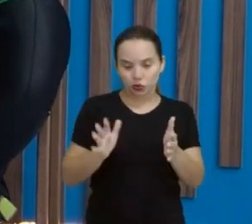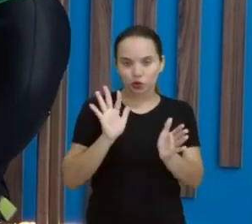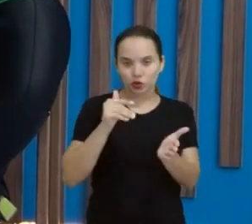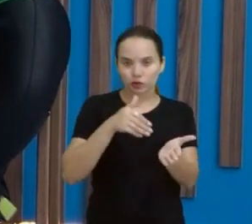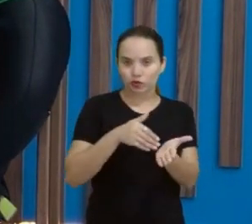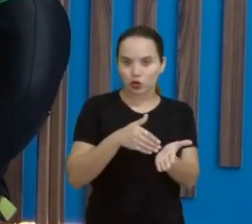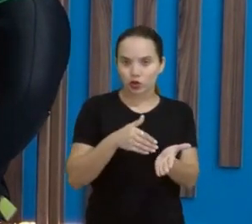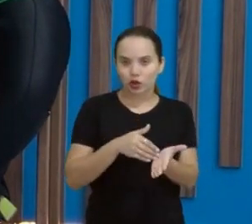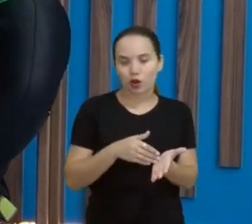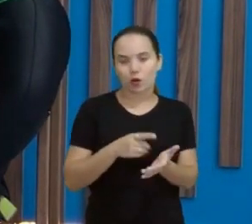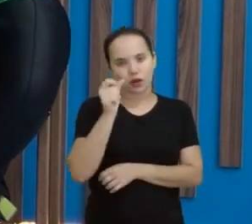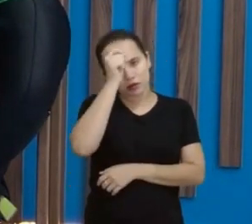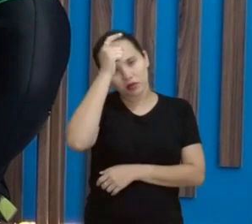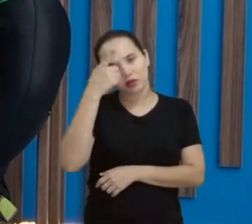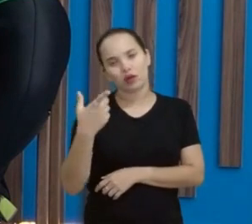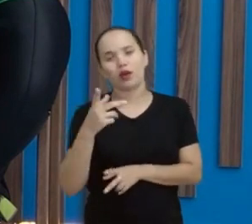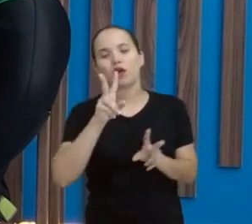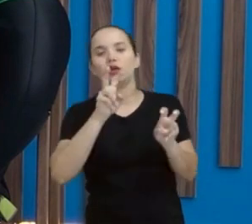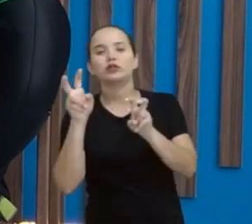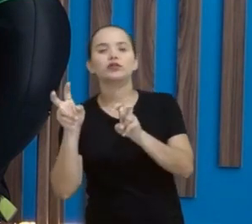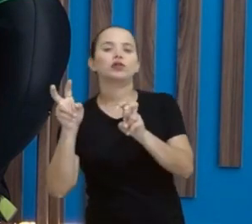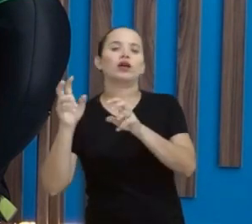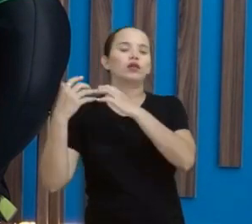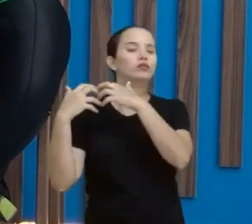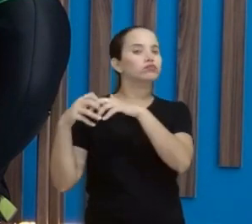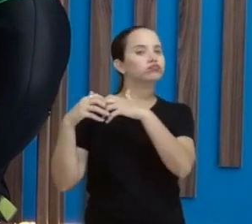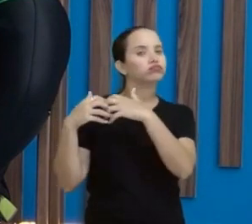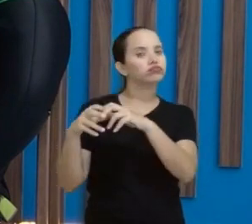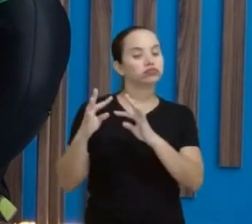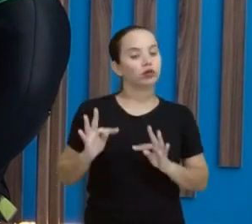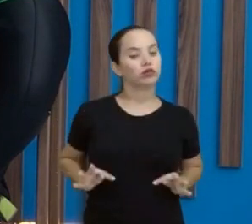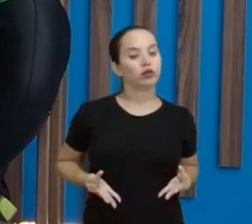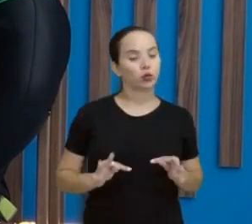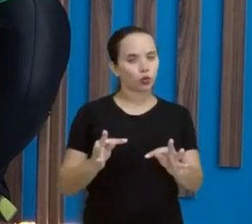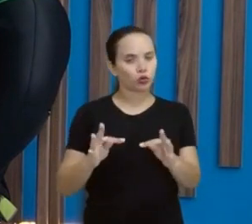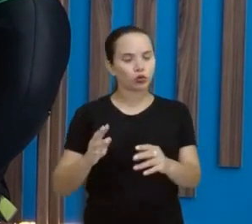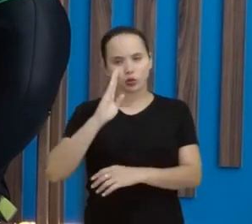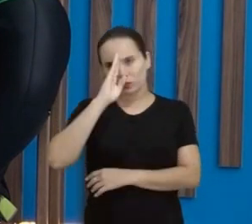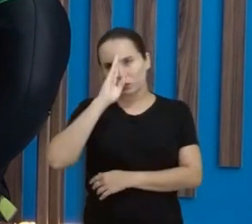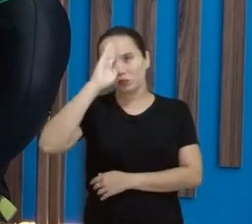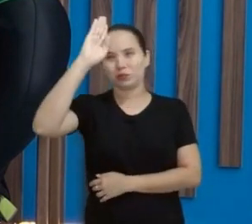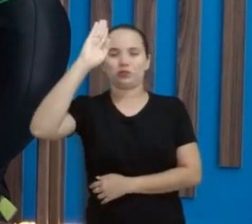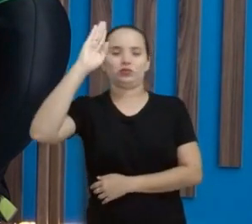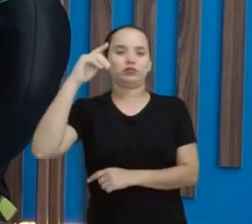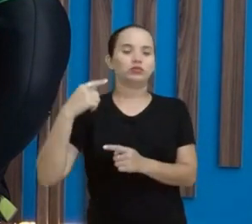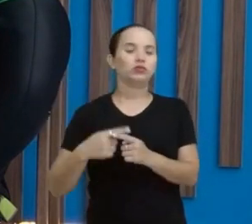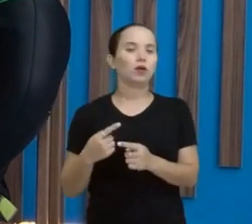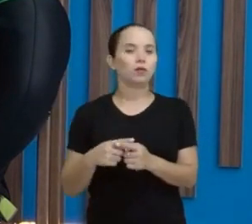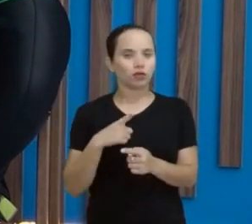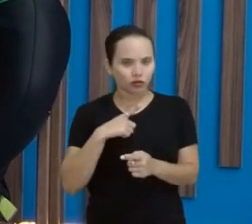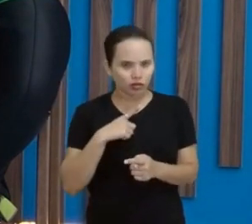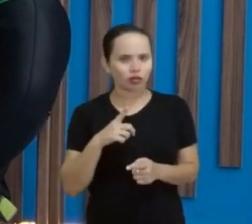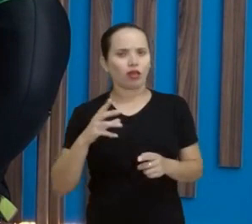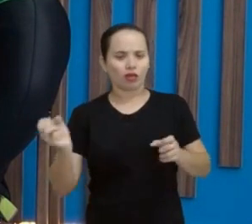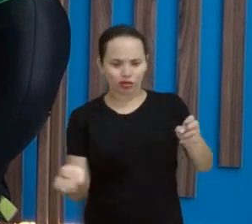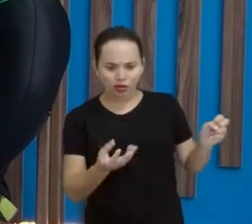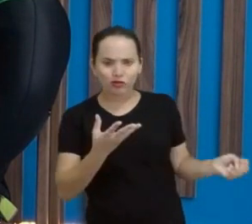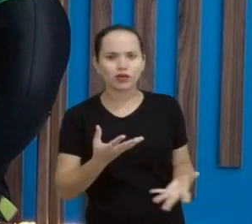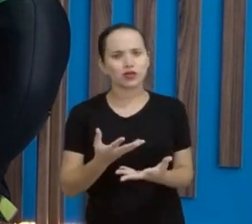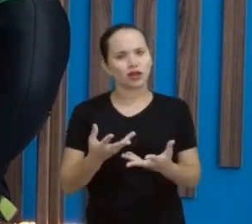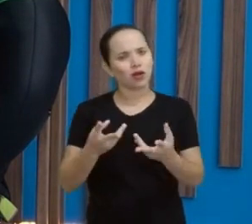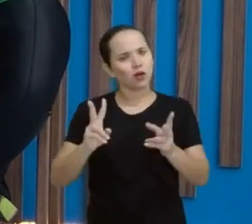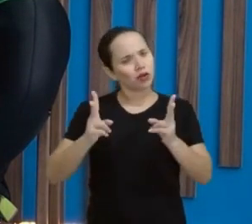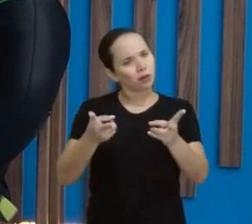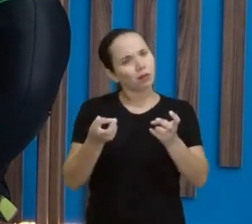essa ideia da gente refletir sobre a tecnologia, principalmente porque, como a gente vai falar de inovação, a gente percebe que